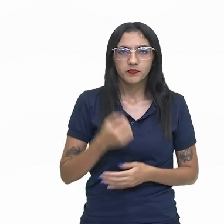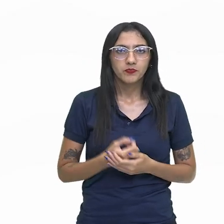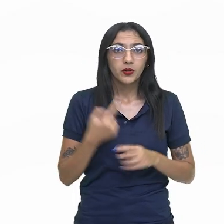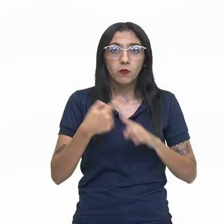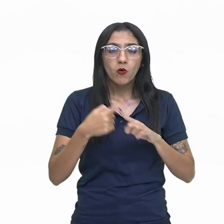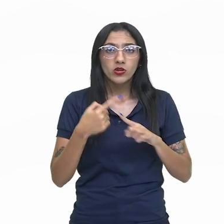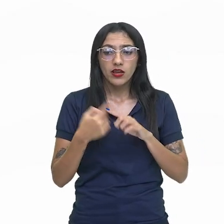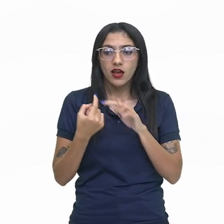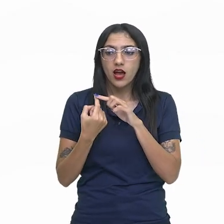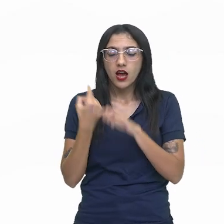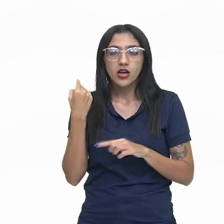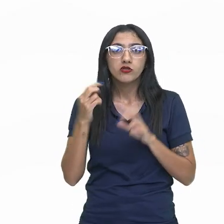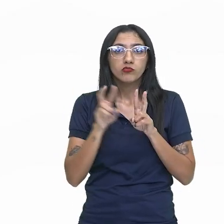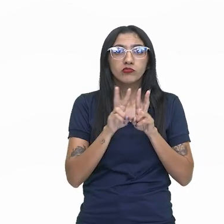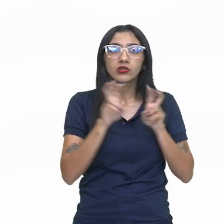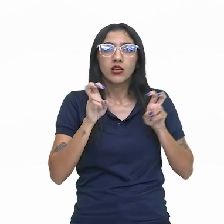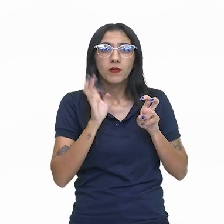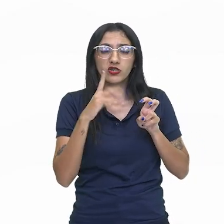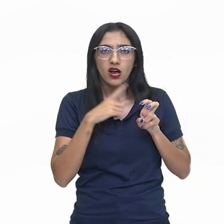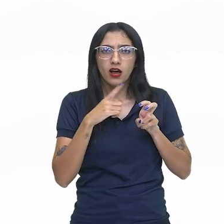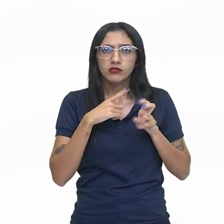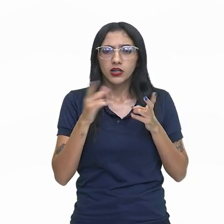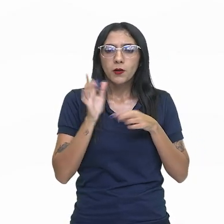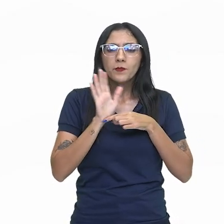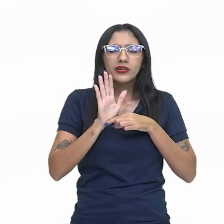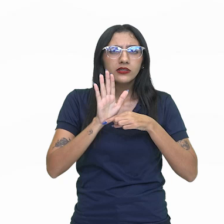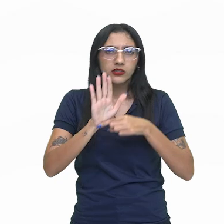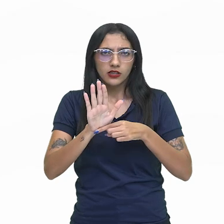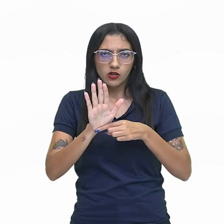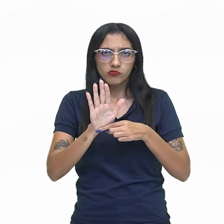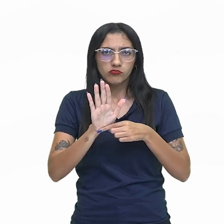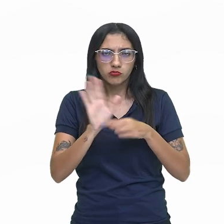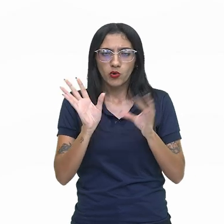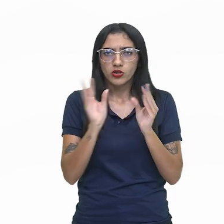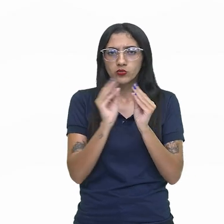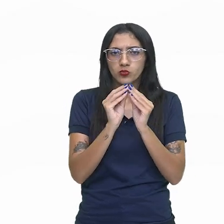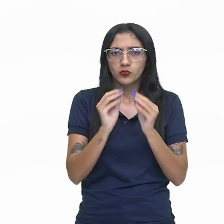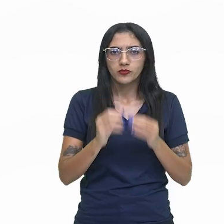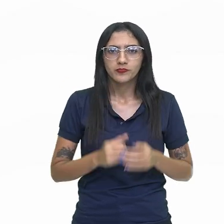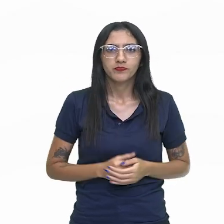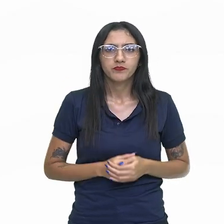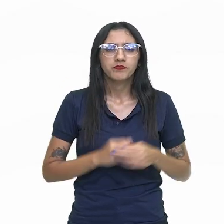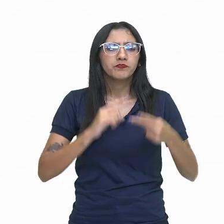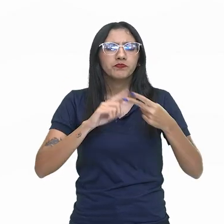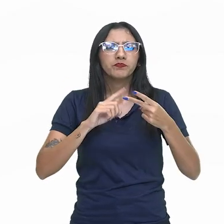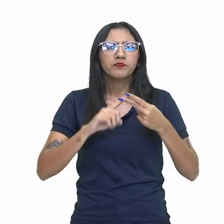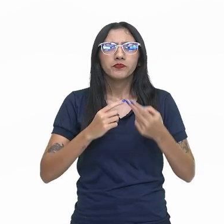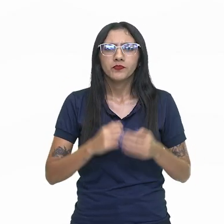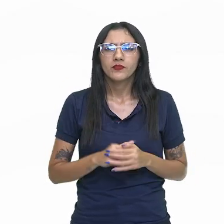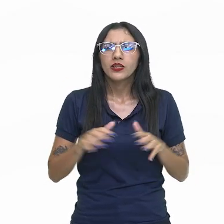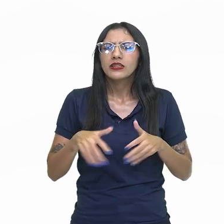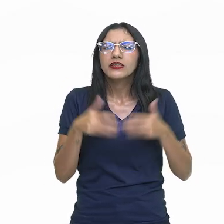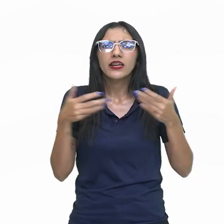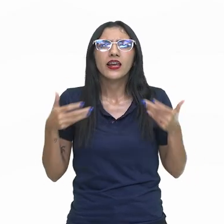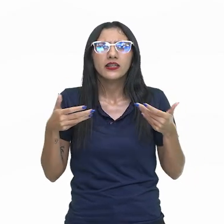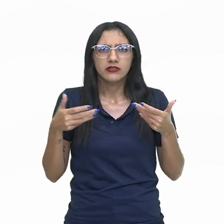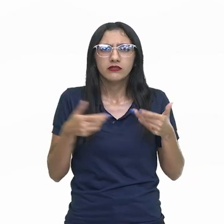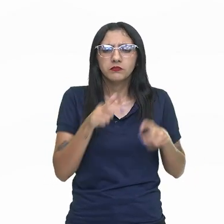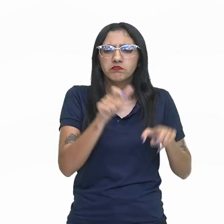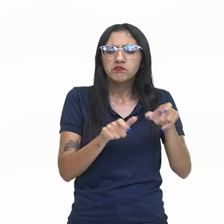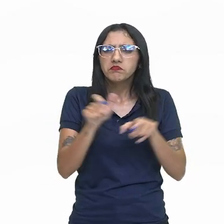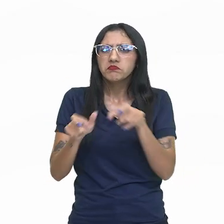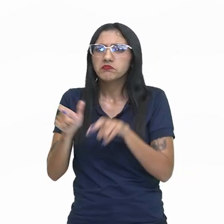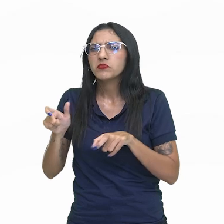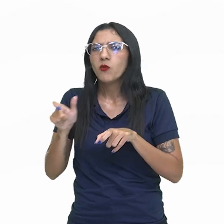título já diz mais ou menos o que está acontecendo, quem são os envolvidos, né,